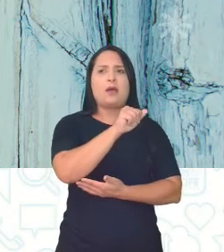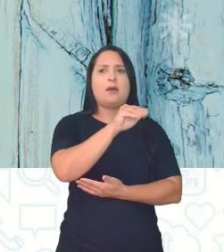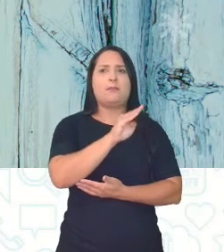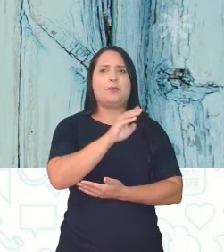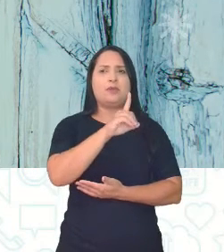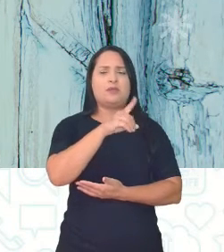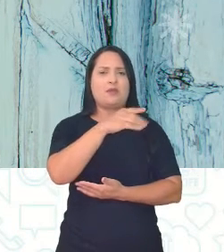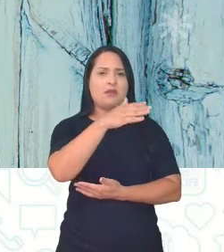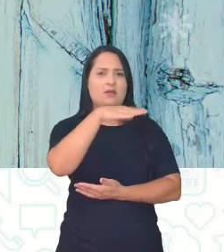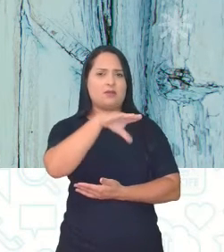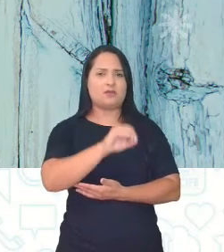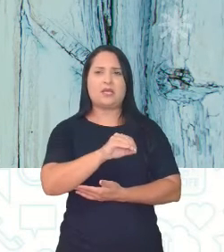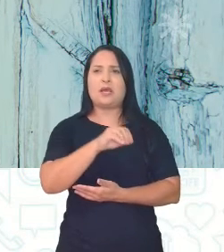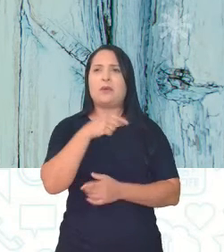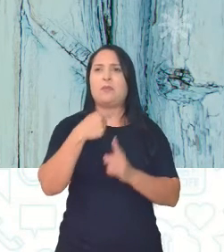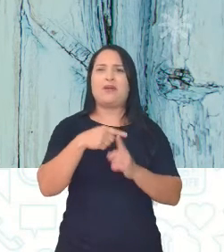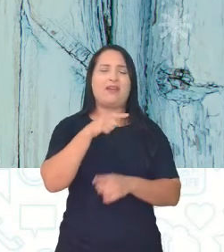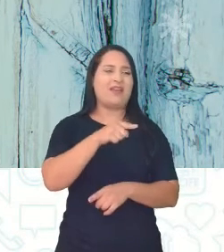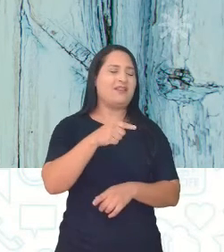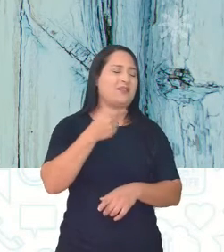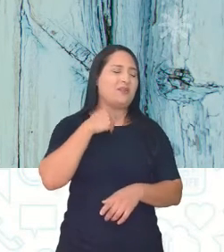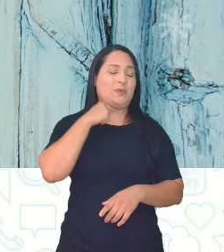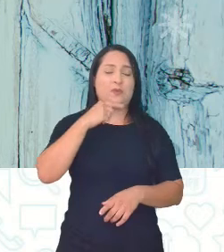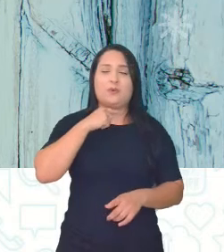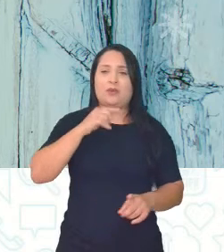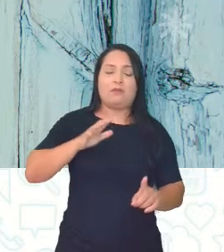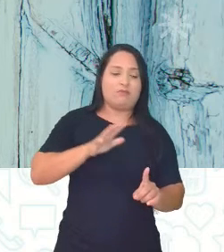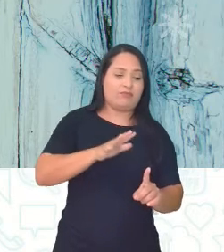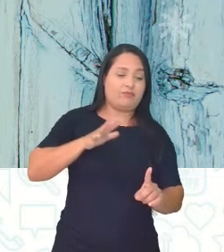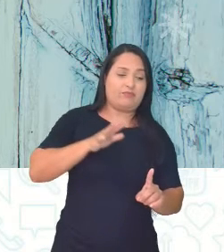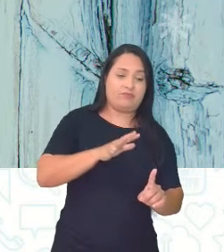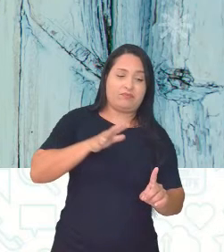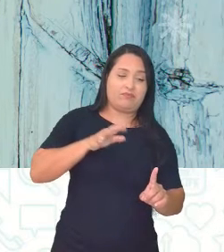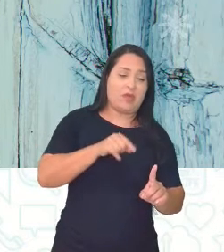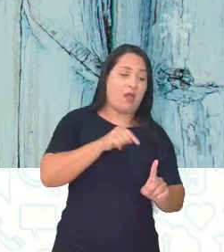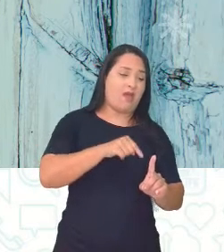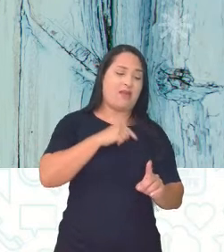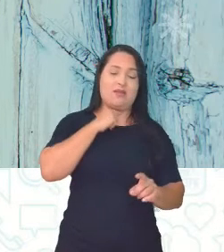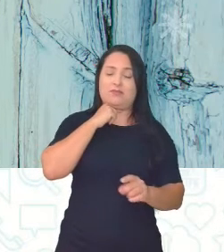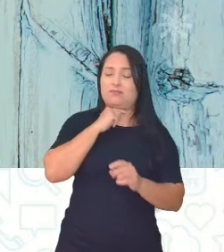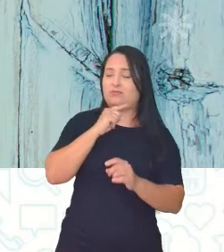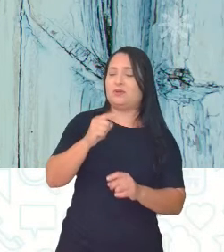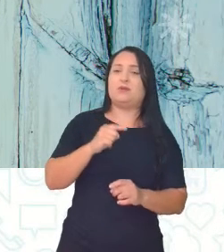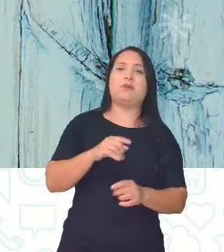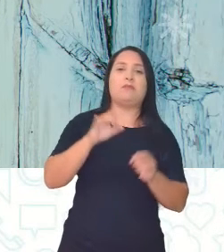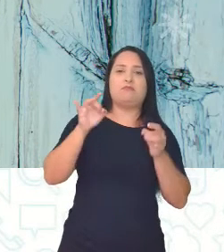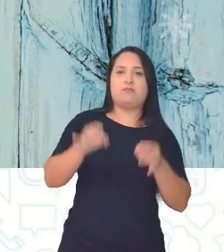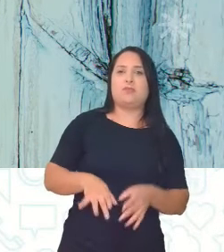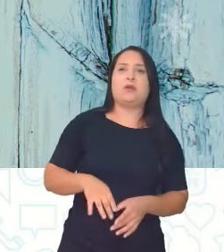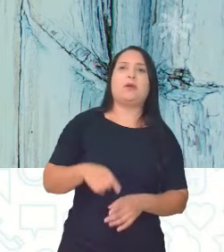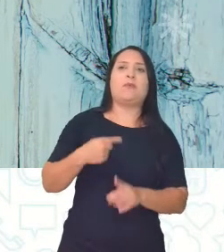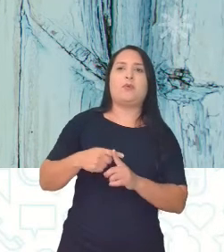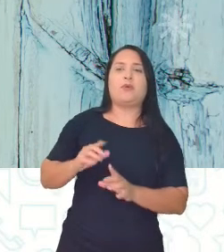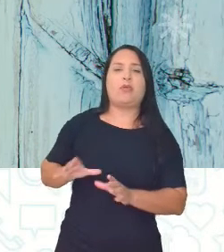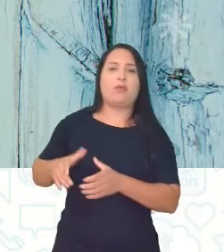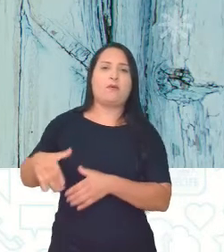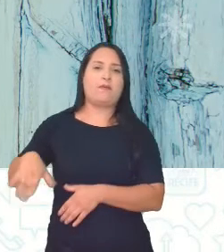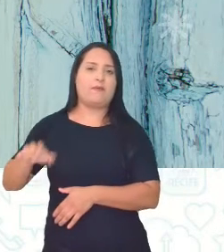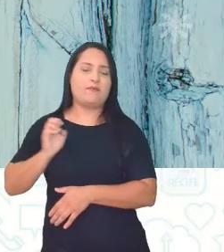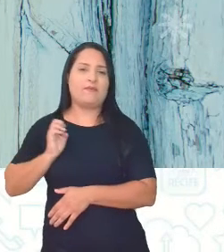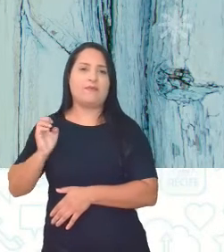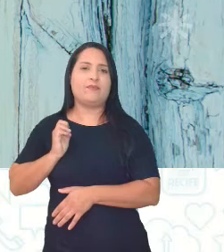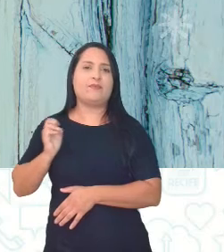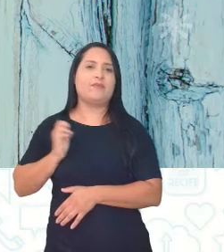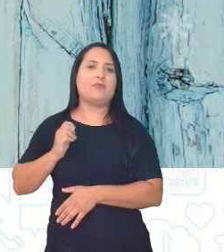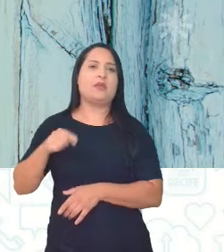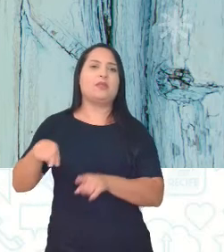Dom Pedro, porque ele não aguentou essa pressão, né, da sociedade, por parte da elite e de todos, né,